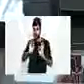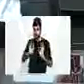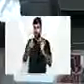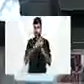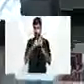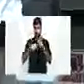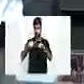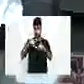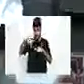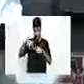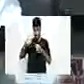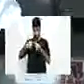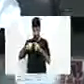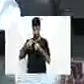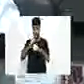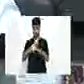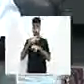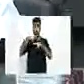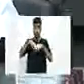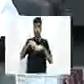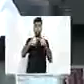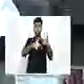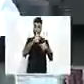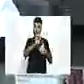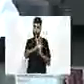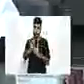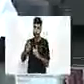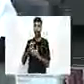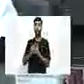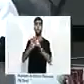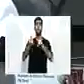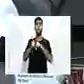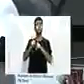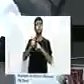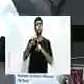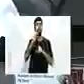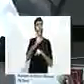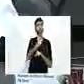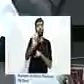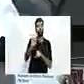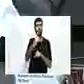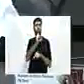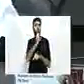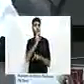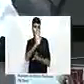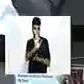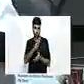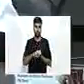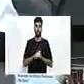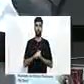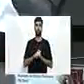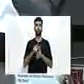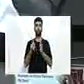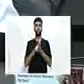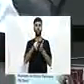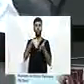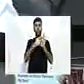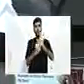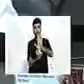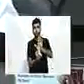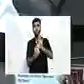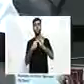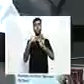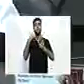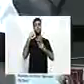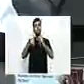município e aí elas fazem seus trabalhos se você citar um de cada um ou dois aqui de cada secretaria só para população que